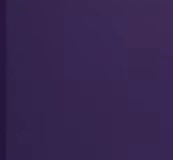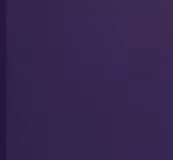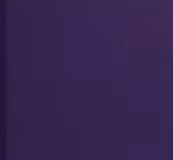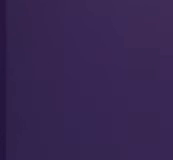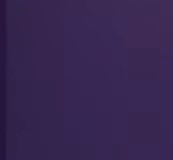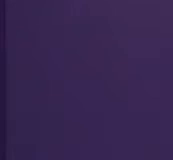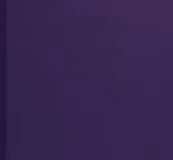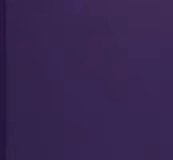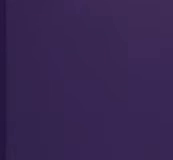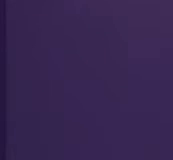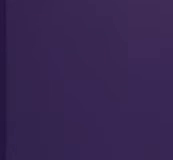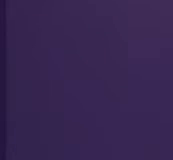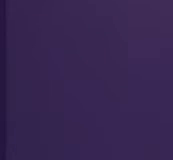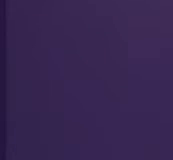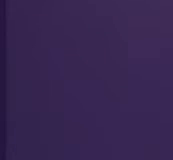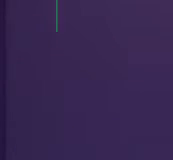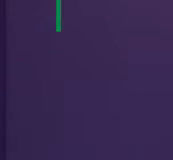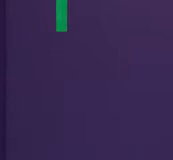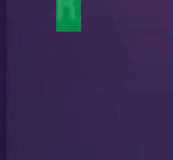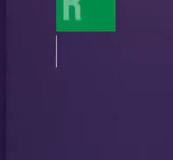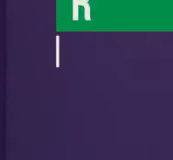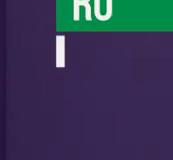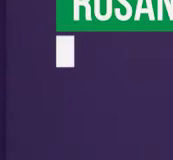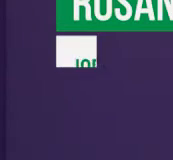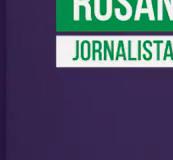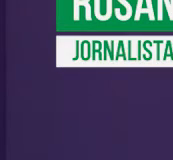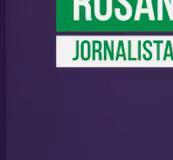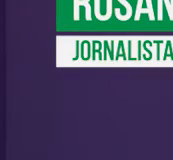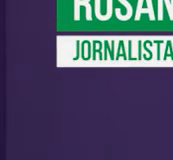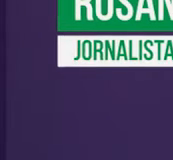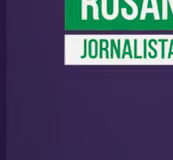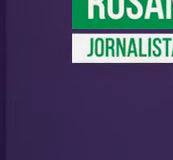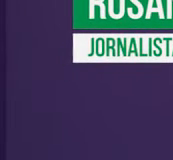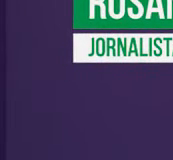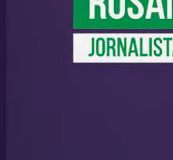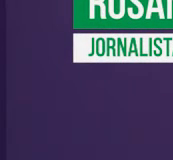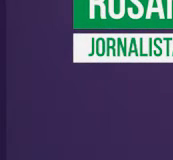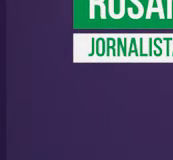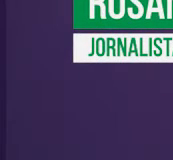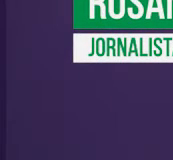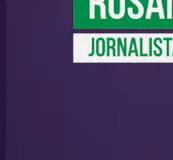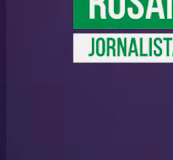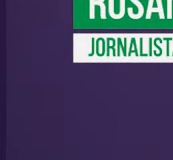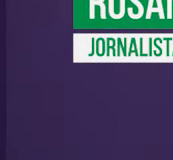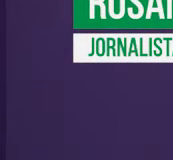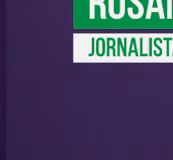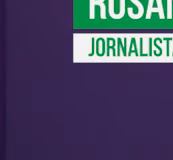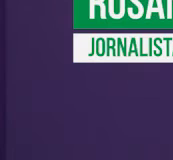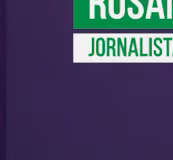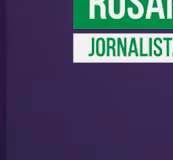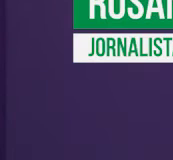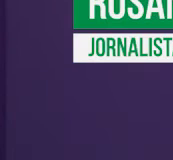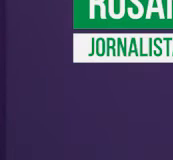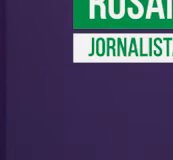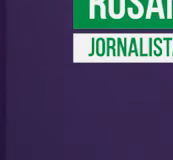oi oi pessoal a gente continua falando de inovação com convidados muito especiais em festival em Nova Klabin em casa vamos